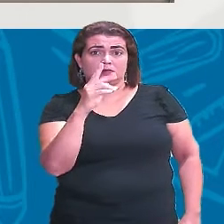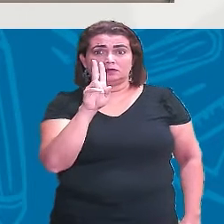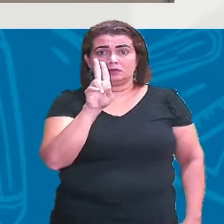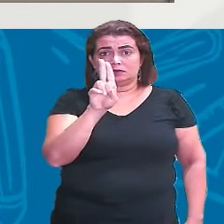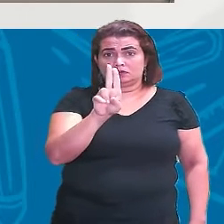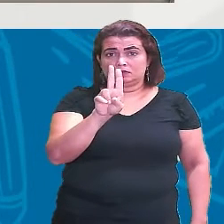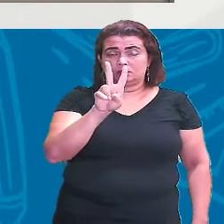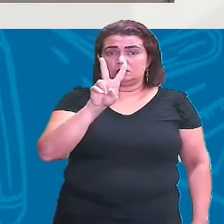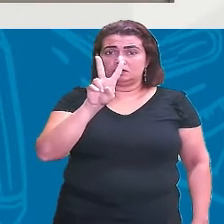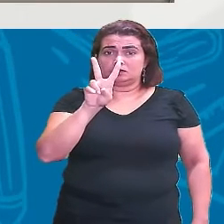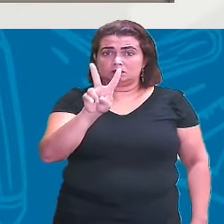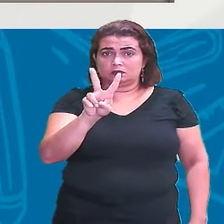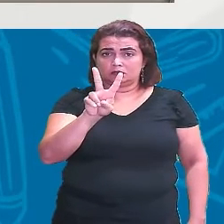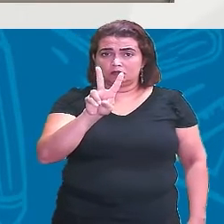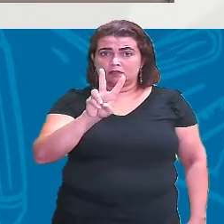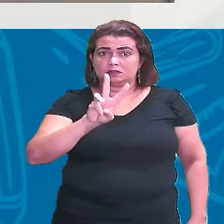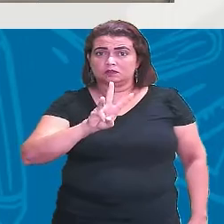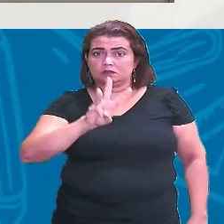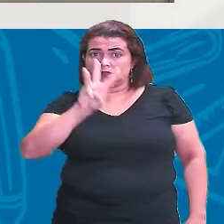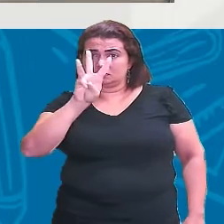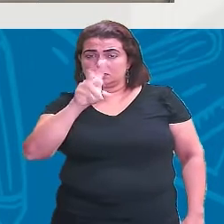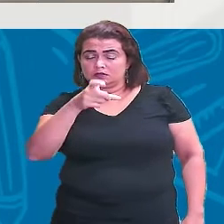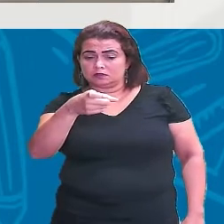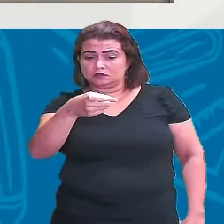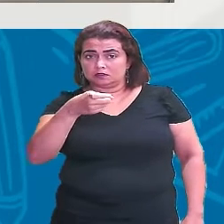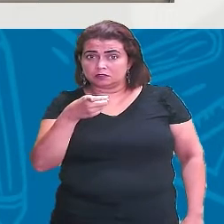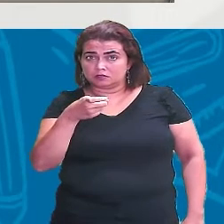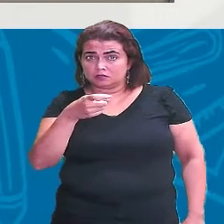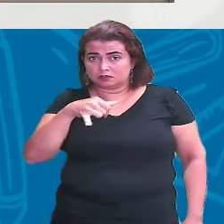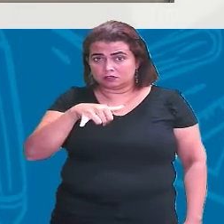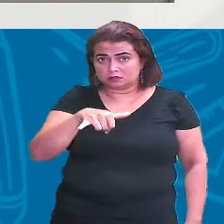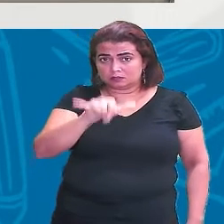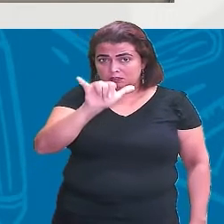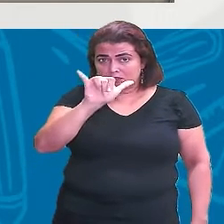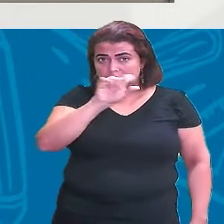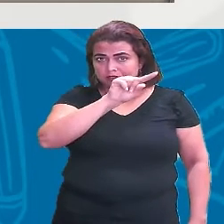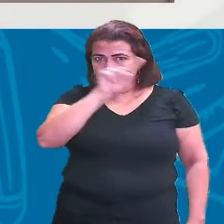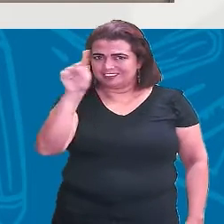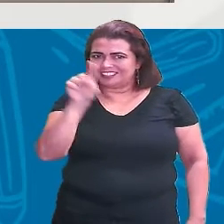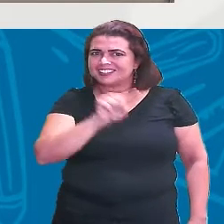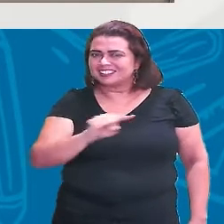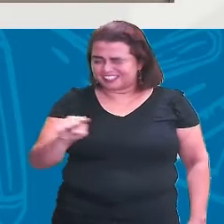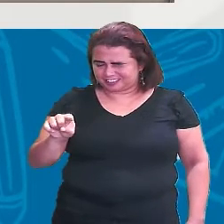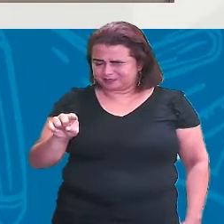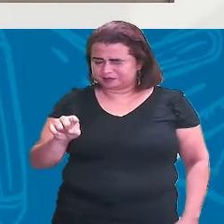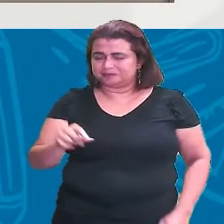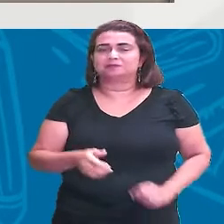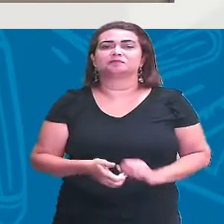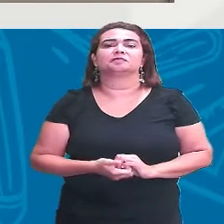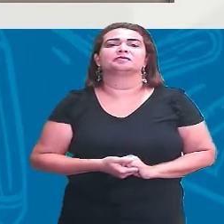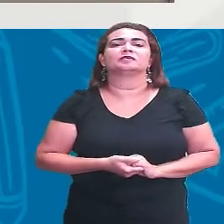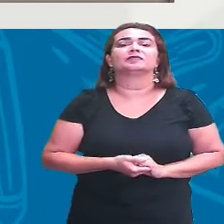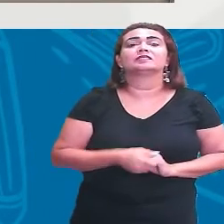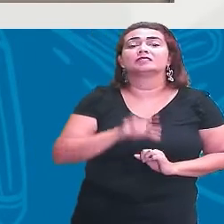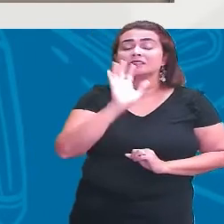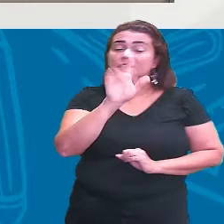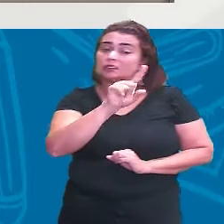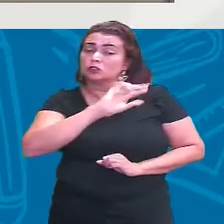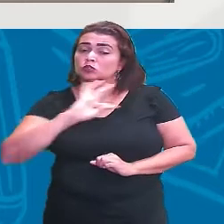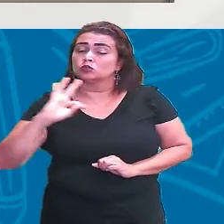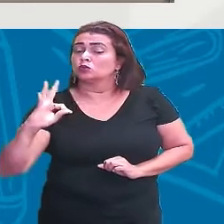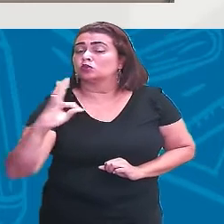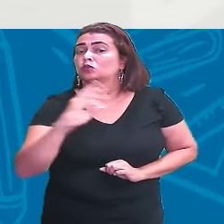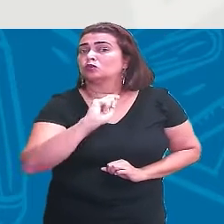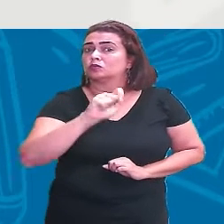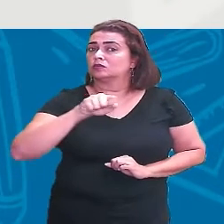T, U, V, W, X, Y e o Z. Esse é o nosso